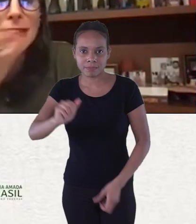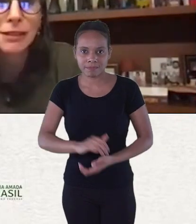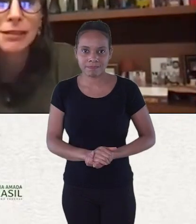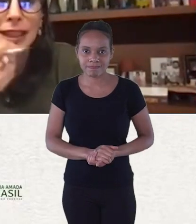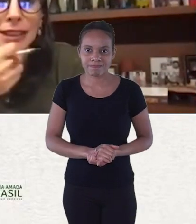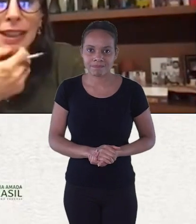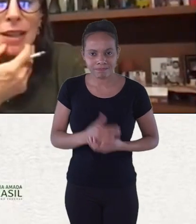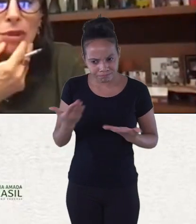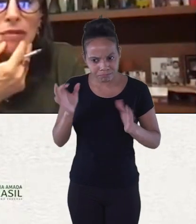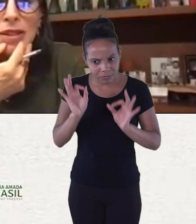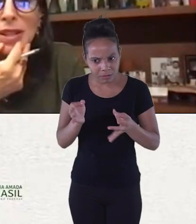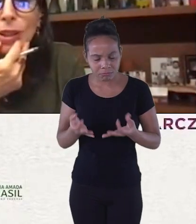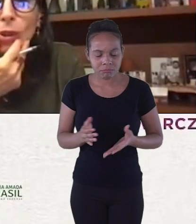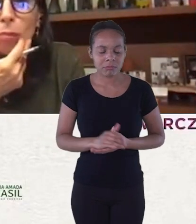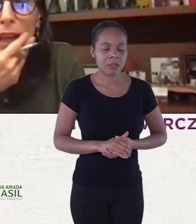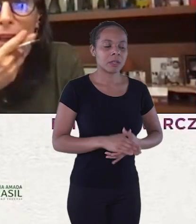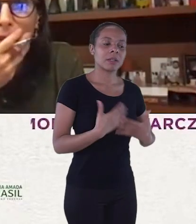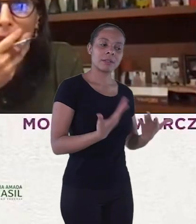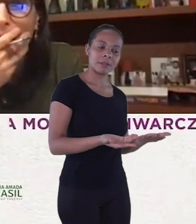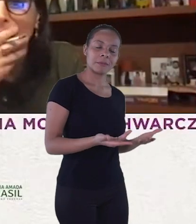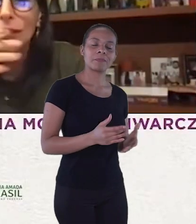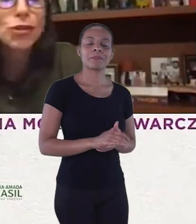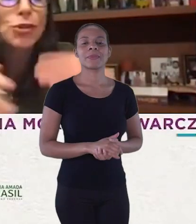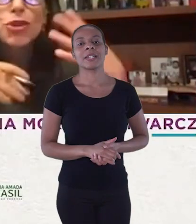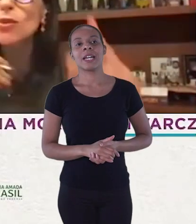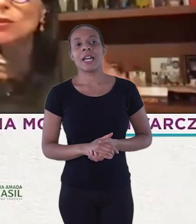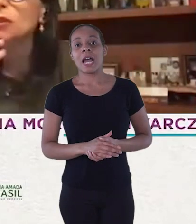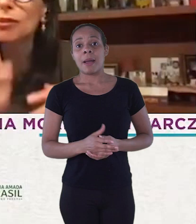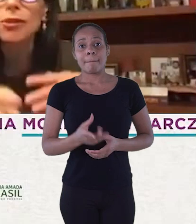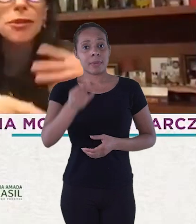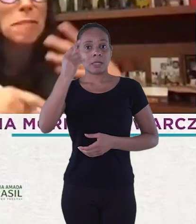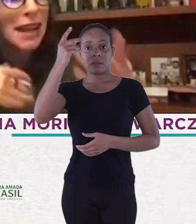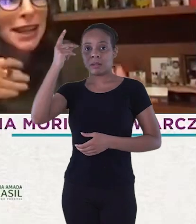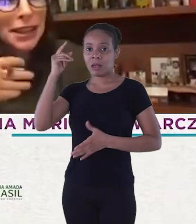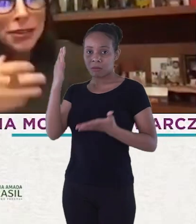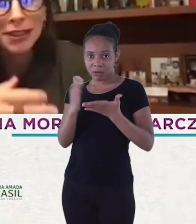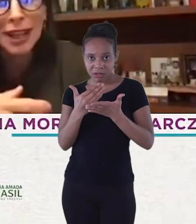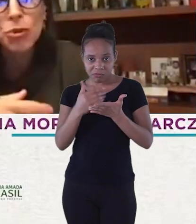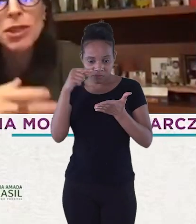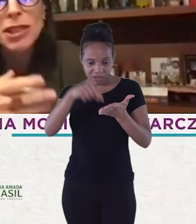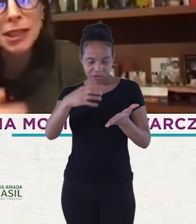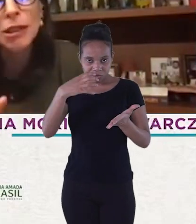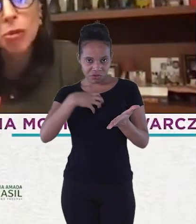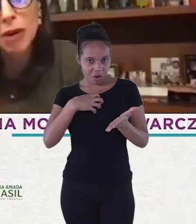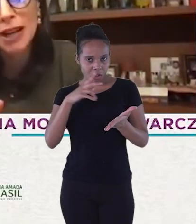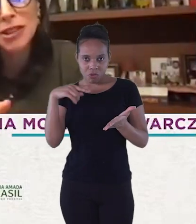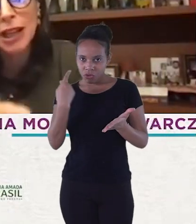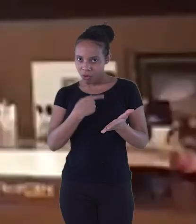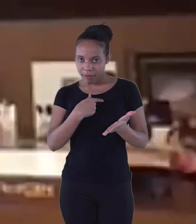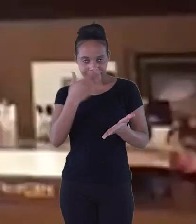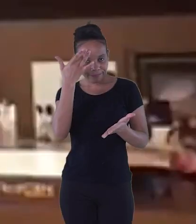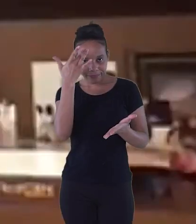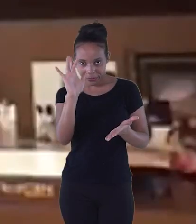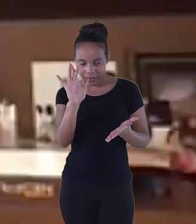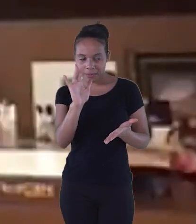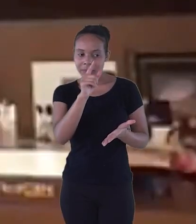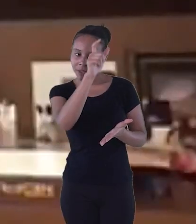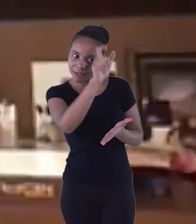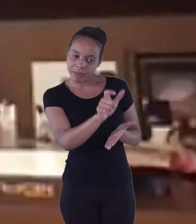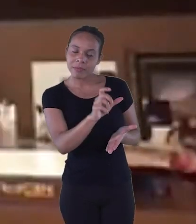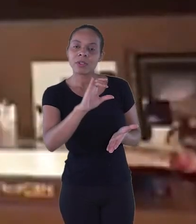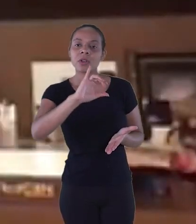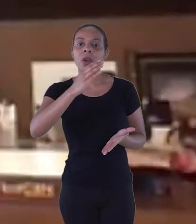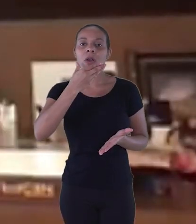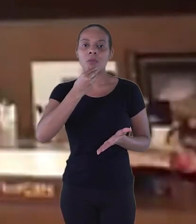gente aprendeu fazendo, né? Ninguém sabia fazer enciclopédia, nós fomos descobrindo tudo no meio, né? A Lucila Lombardi, lá da companhia,